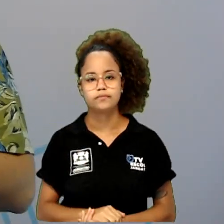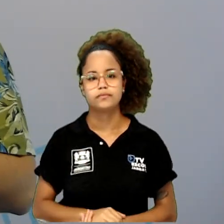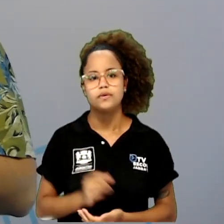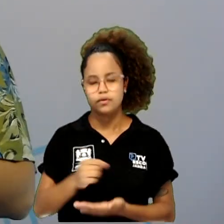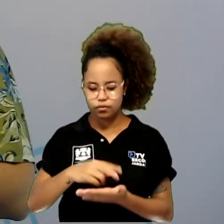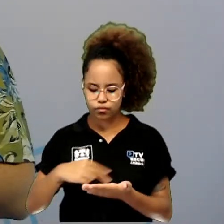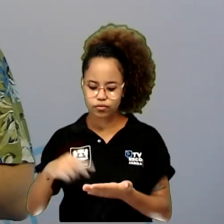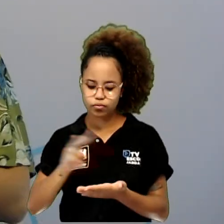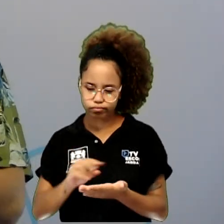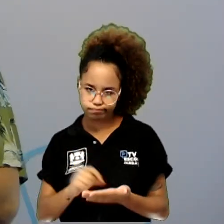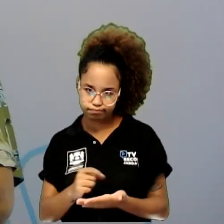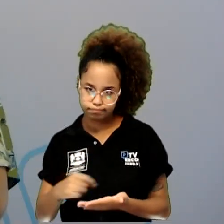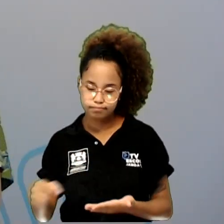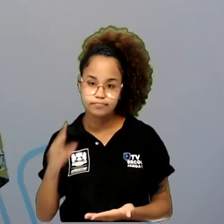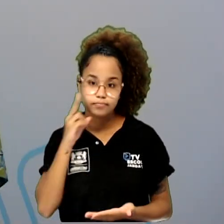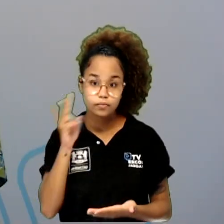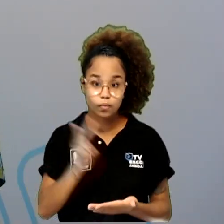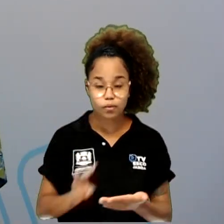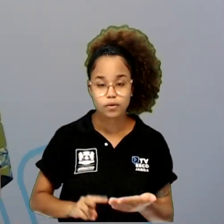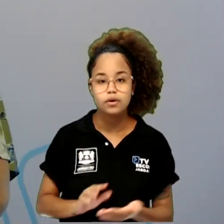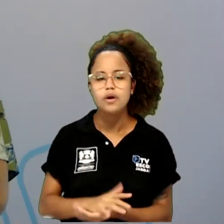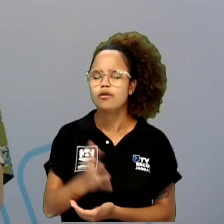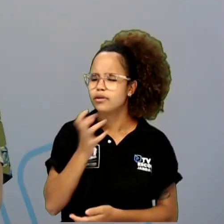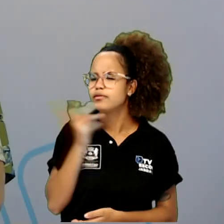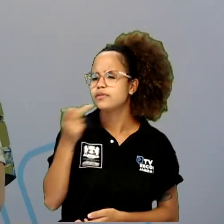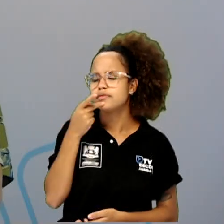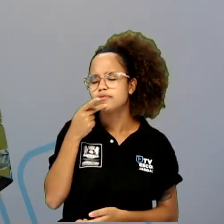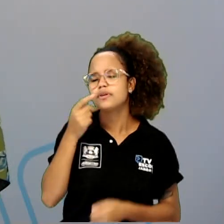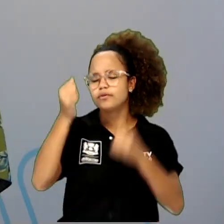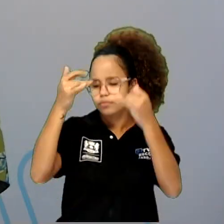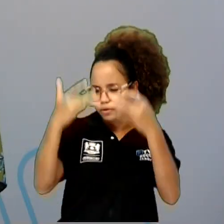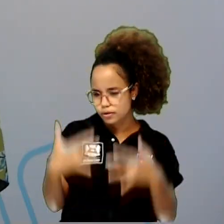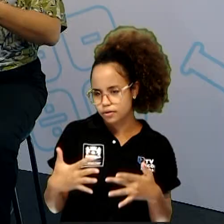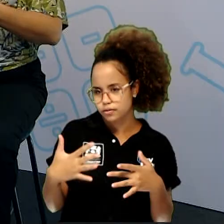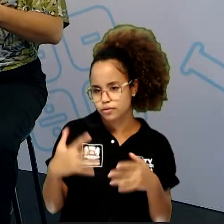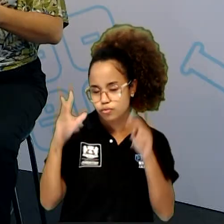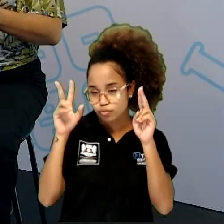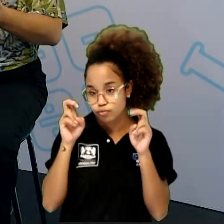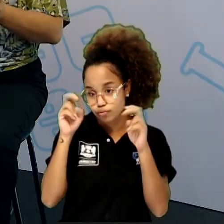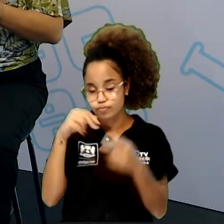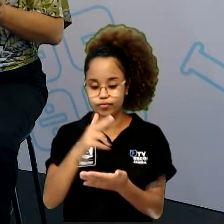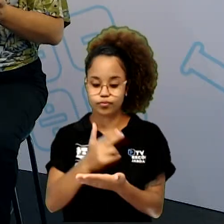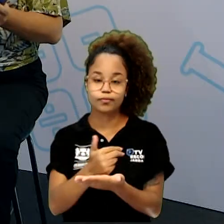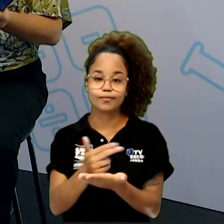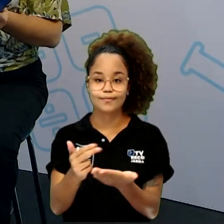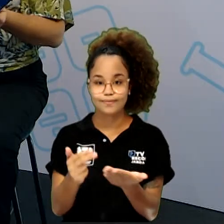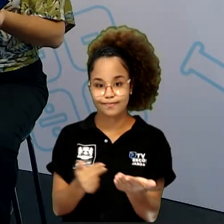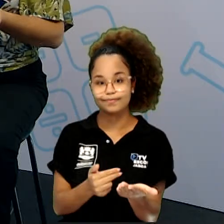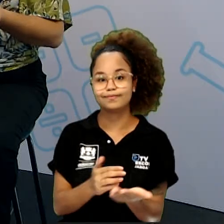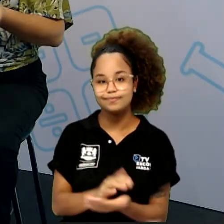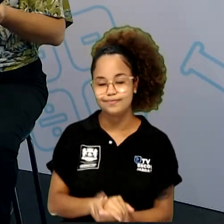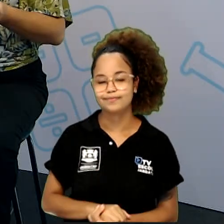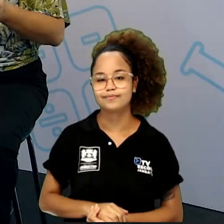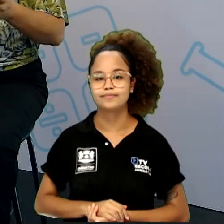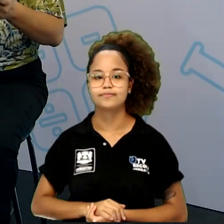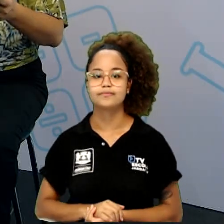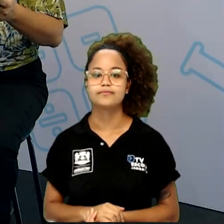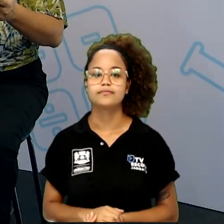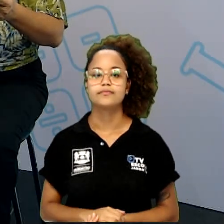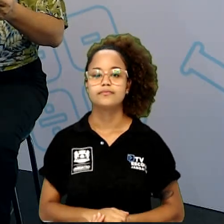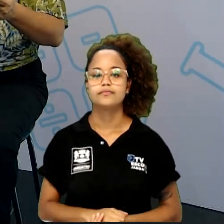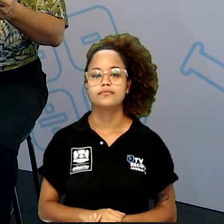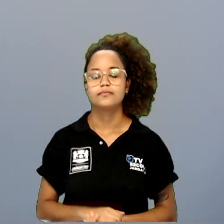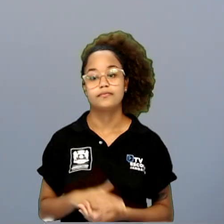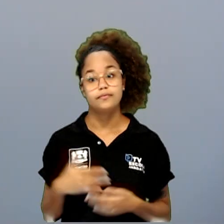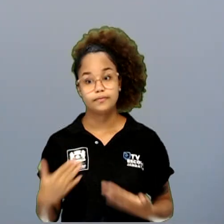como de outras editoras também. Queria que você falasse um pouquinho das ilustrações para a gente, elogiar o trabalho do Leonildo também, né?